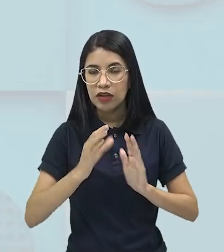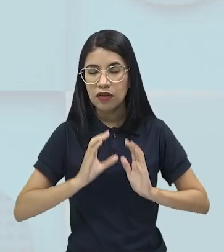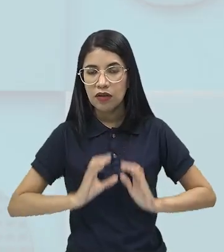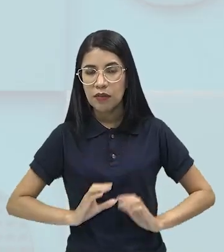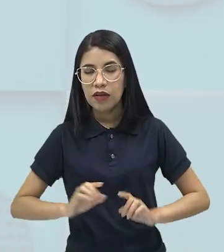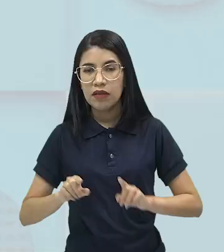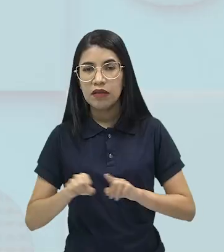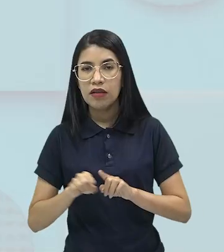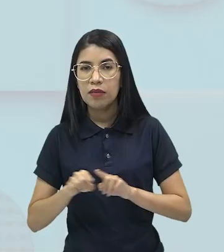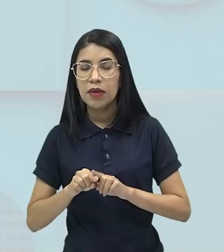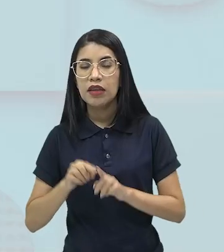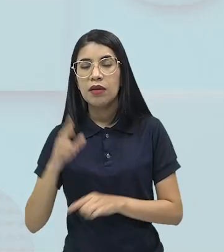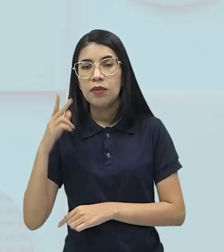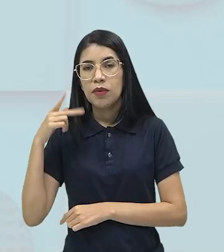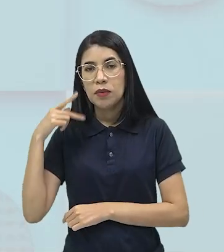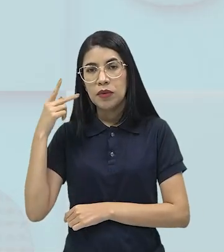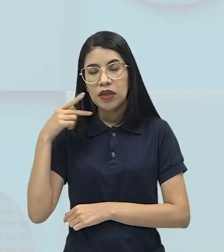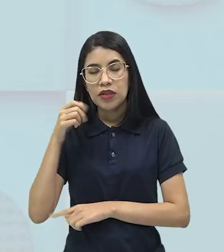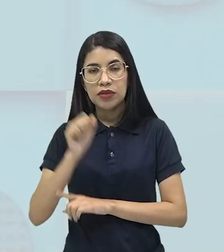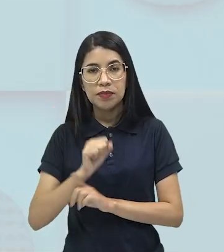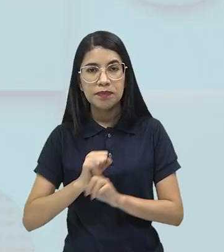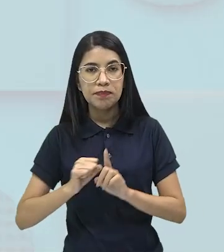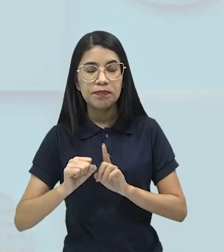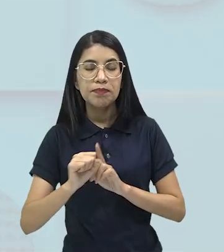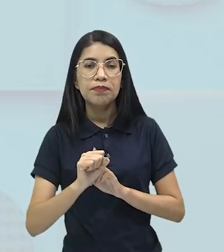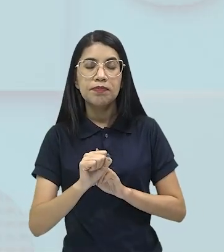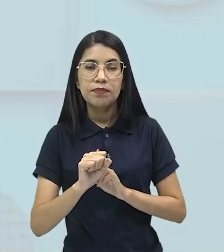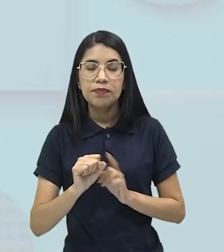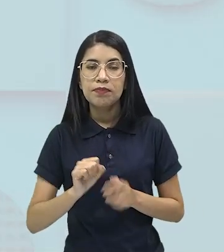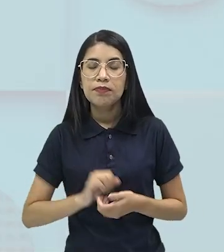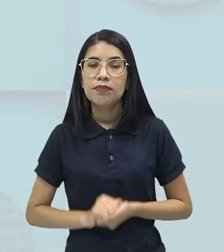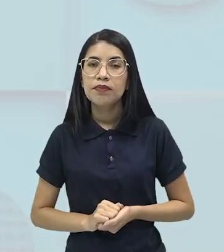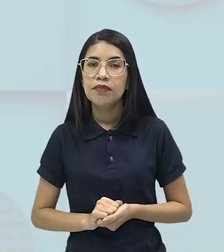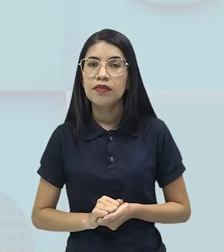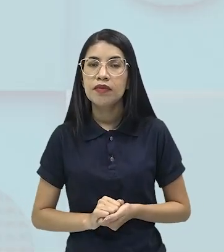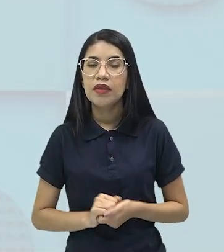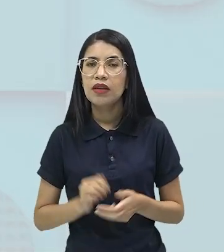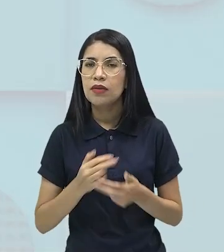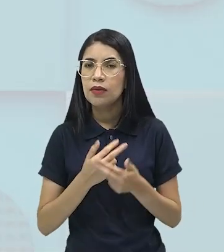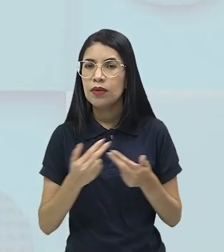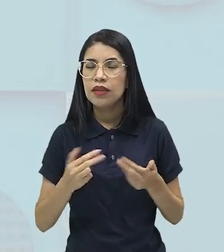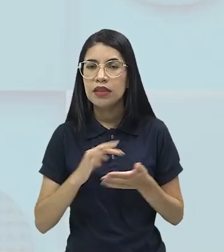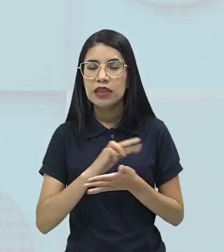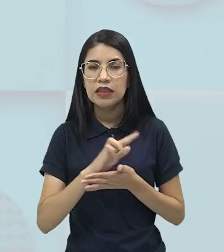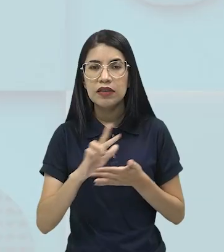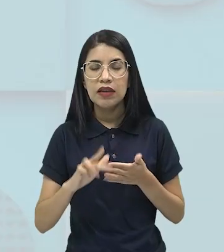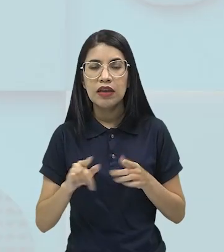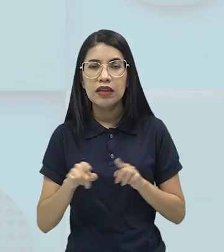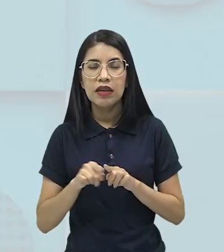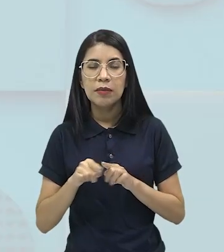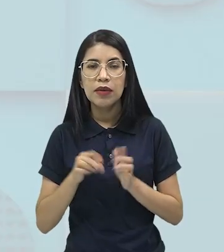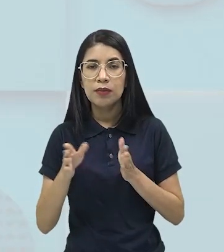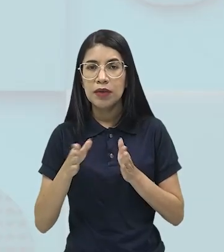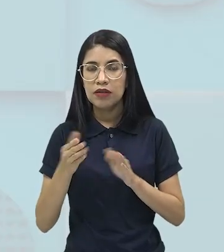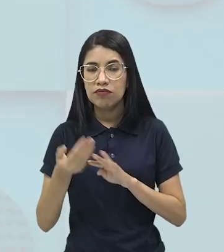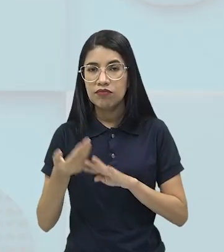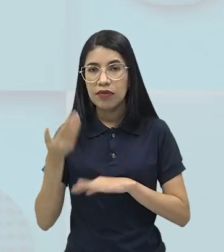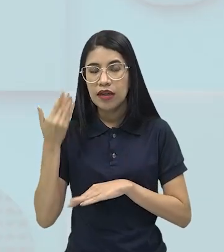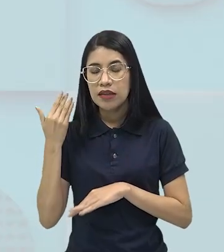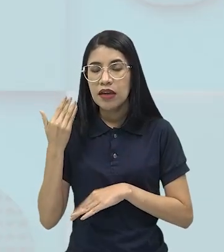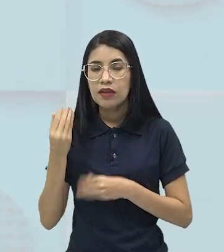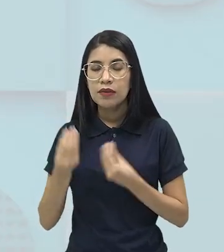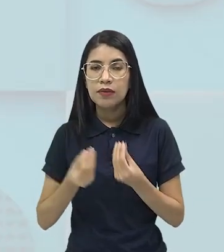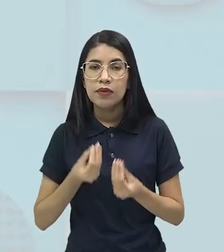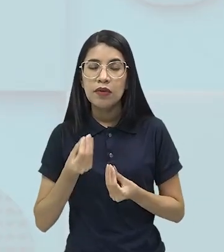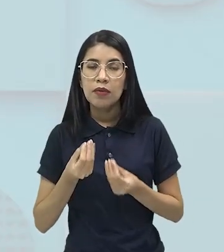quanto no aspecto político, social, né? E todas as outras coisas que estão ali naquela época, como